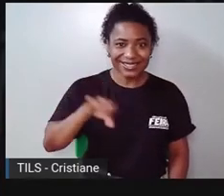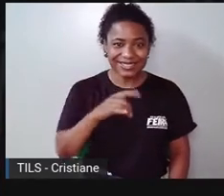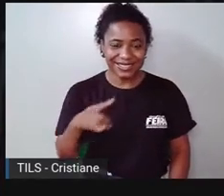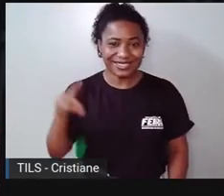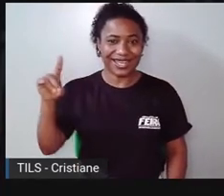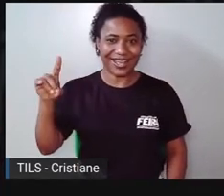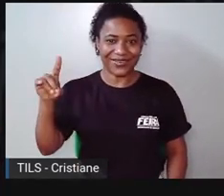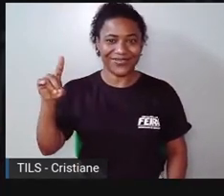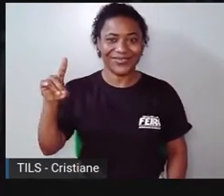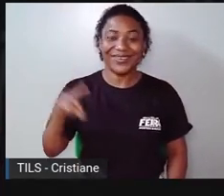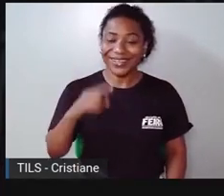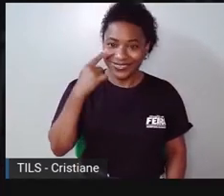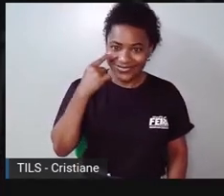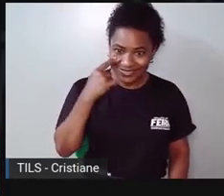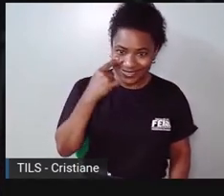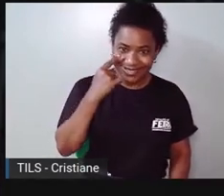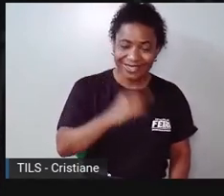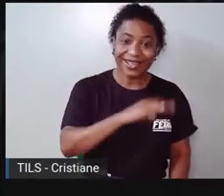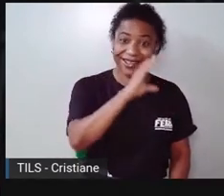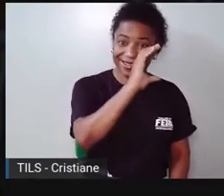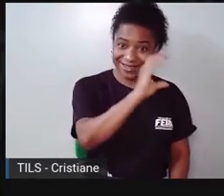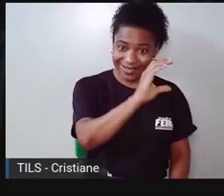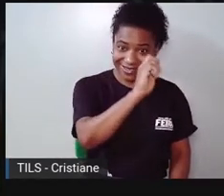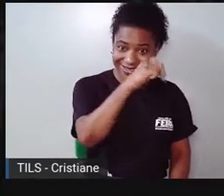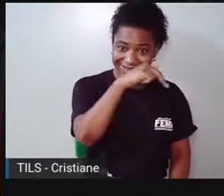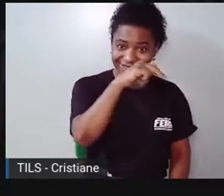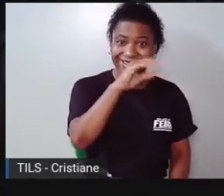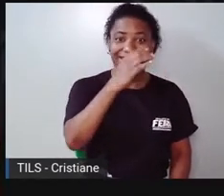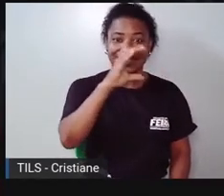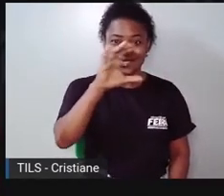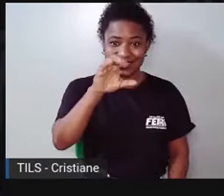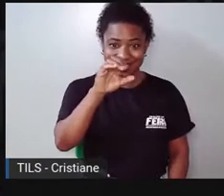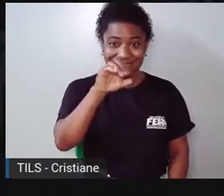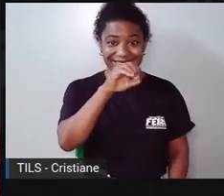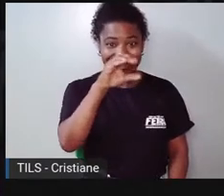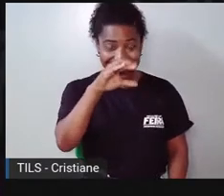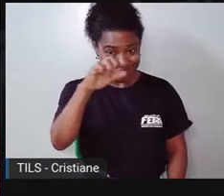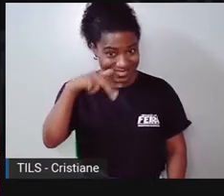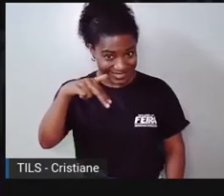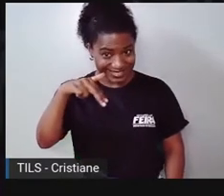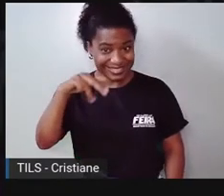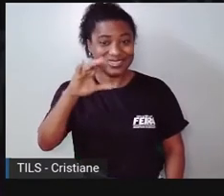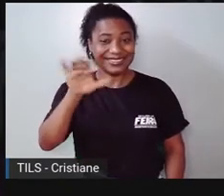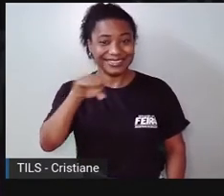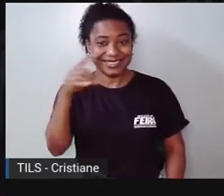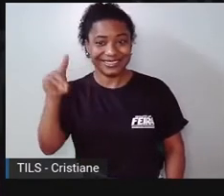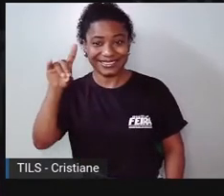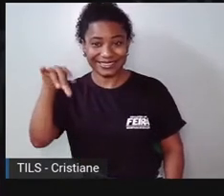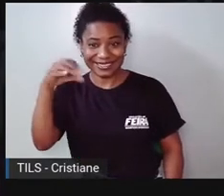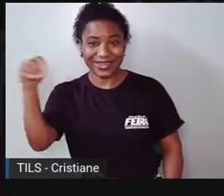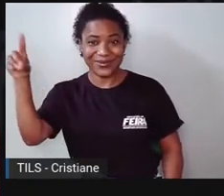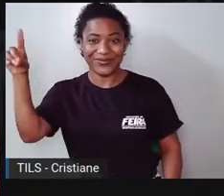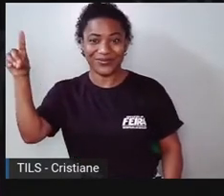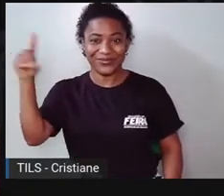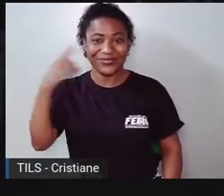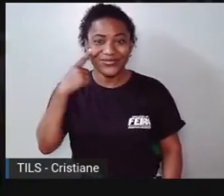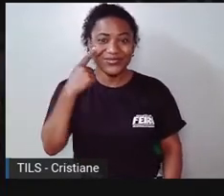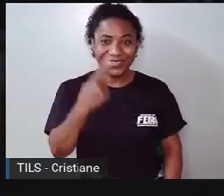san, são. Mais uma vez. Can, can, san, san, san, são.